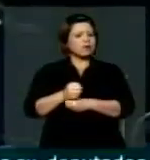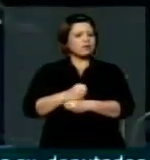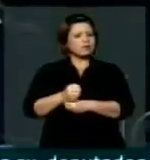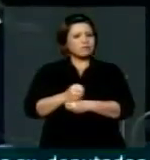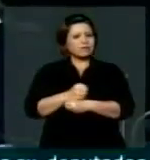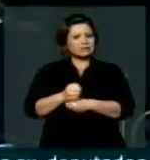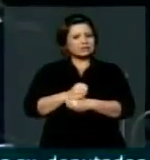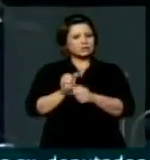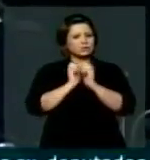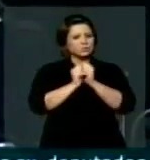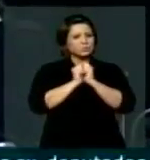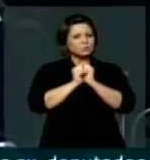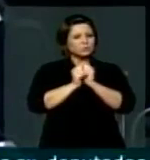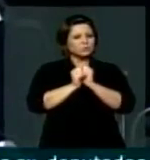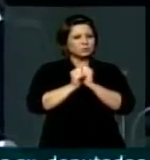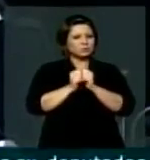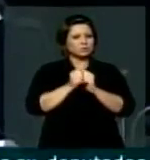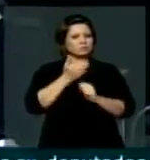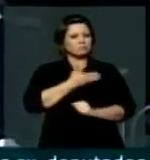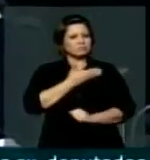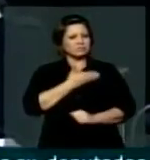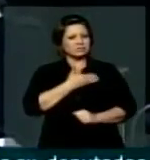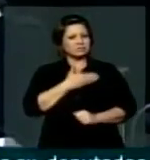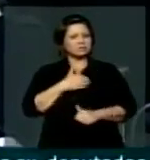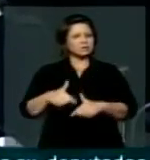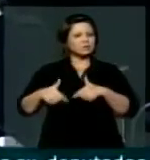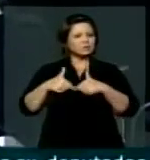de obstinação, de persistência.